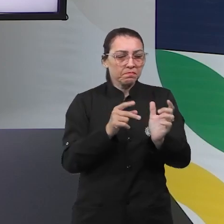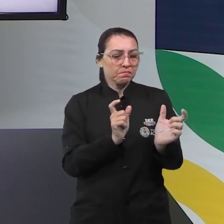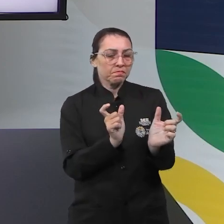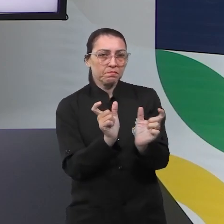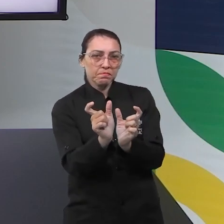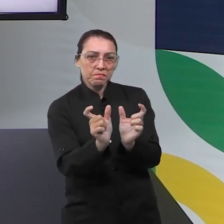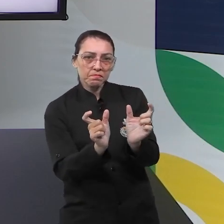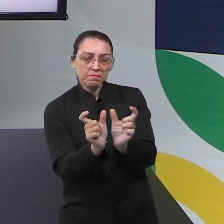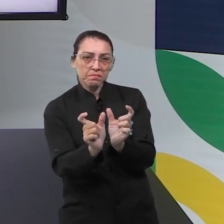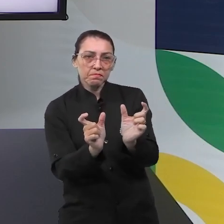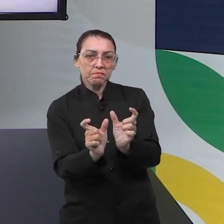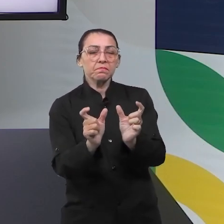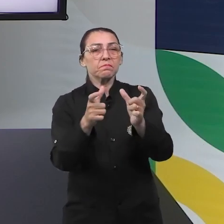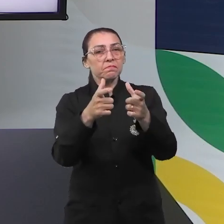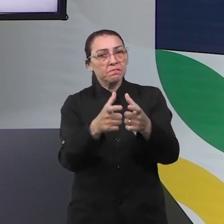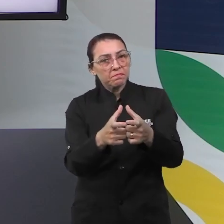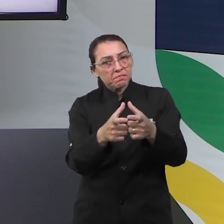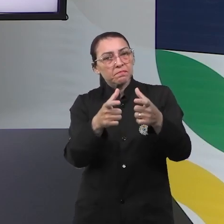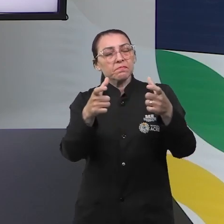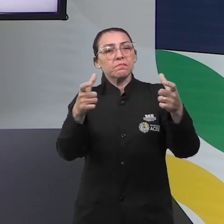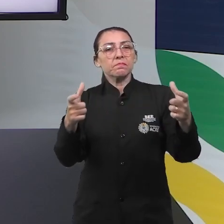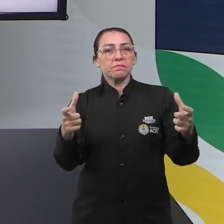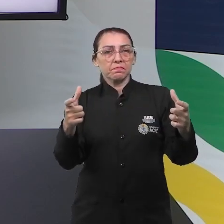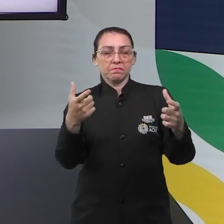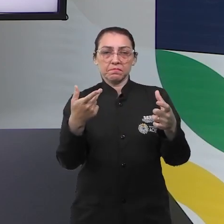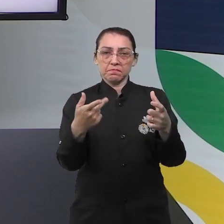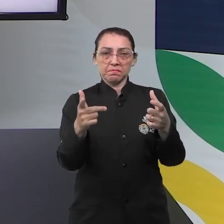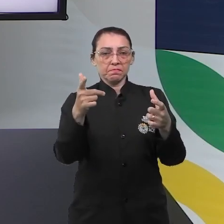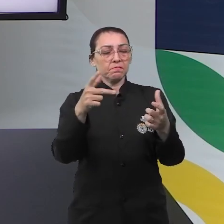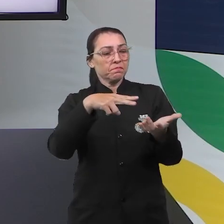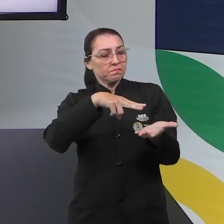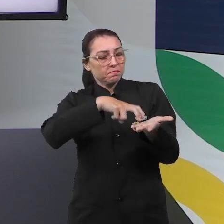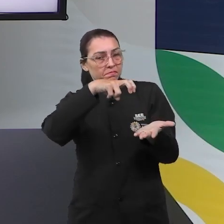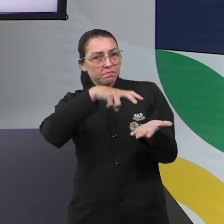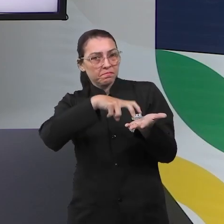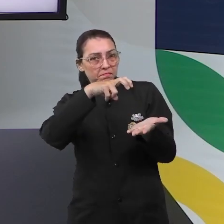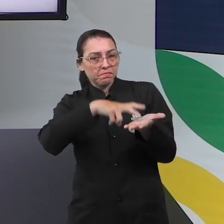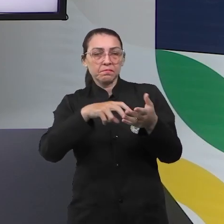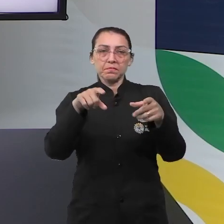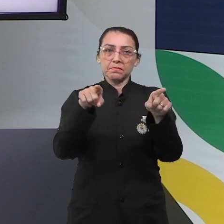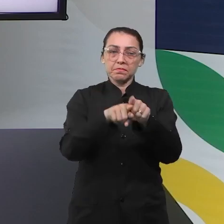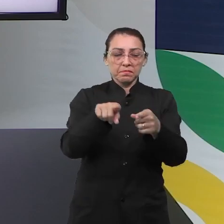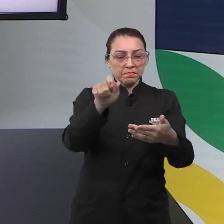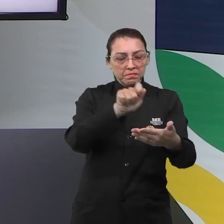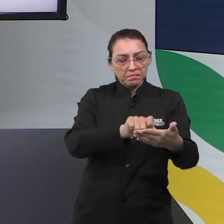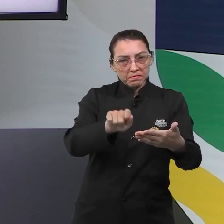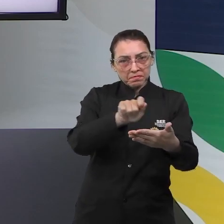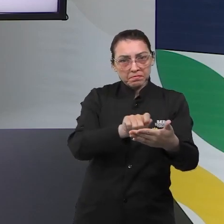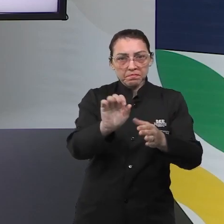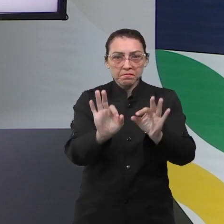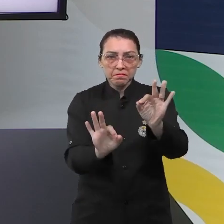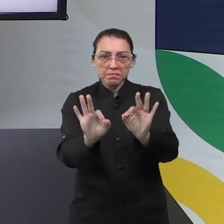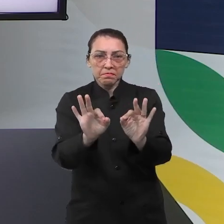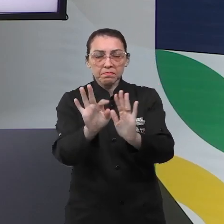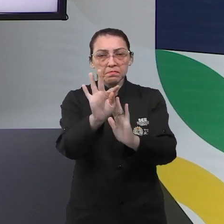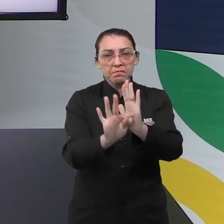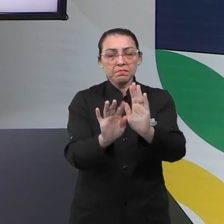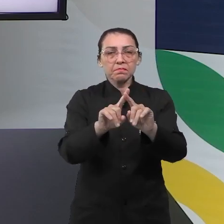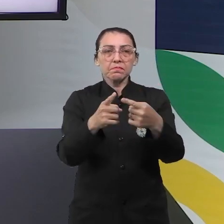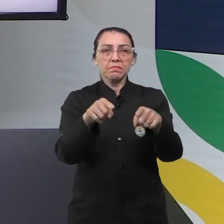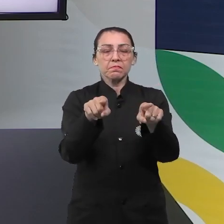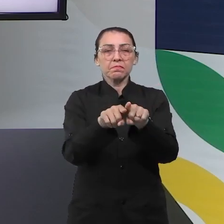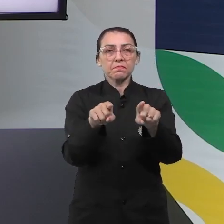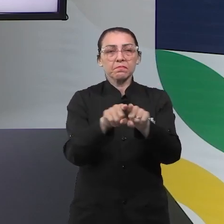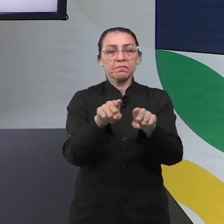palavra, você vai aumentando o seu repertório, tanto para escrever, elaborar um texto, também como